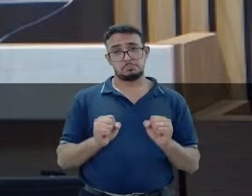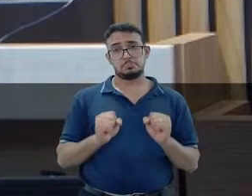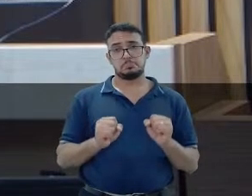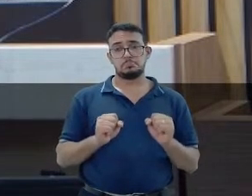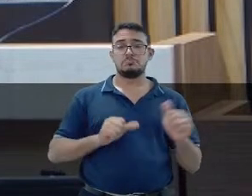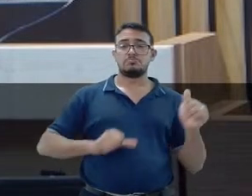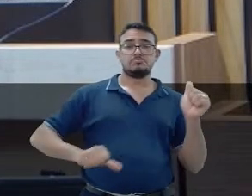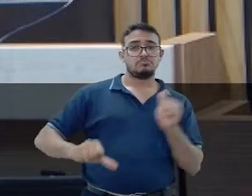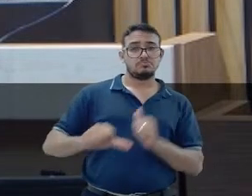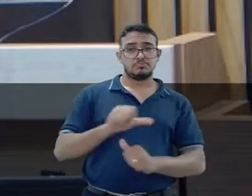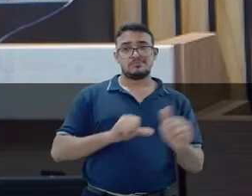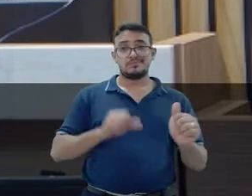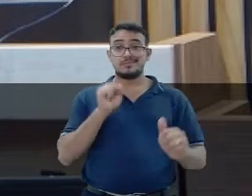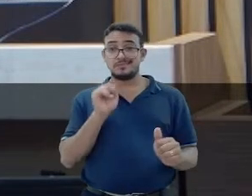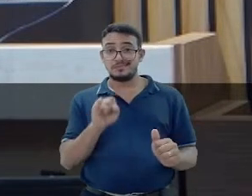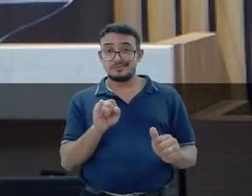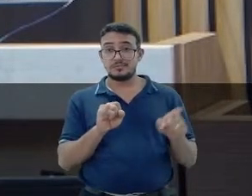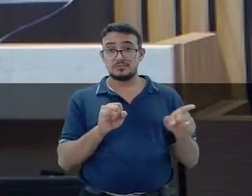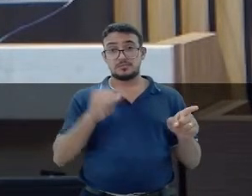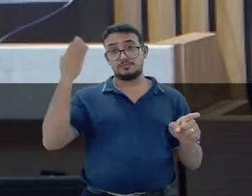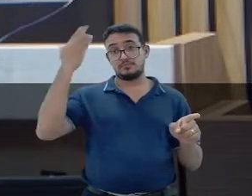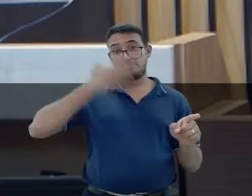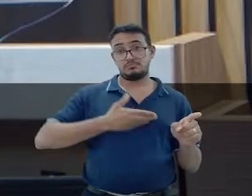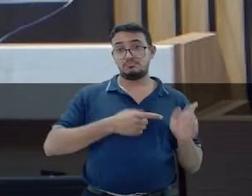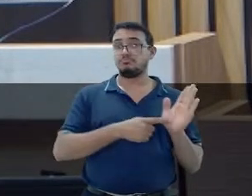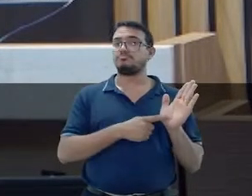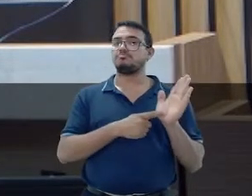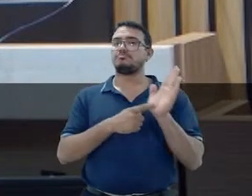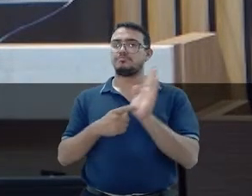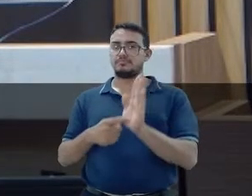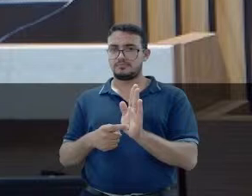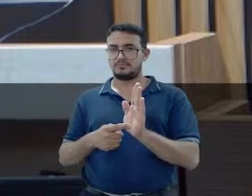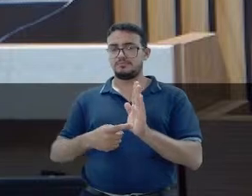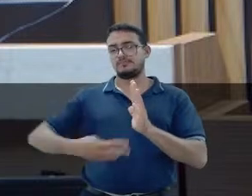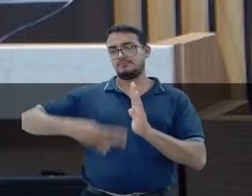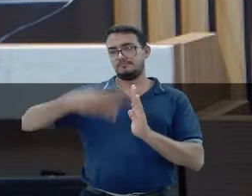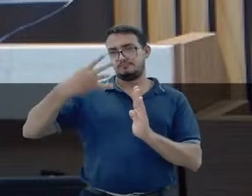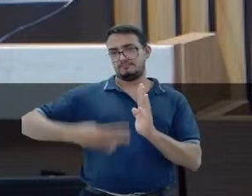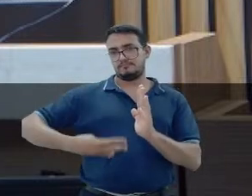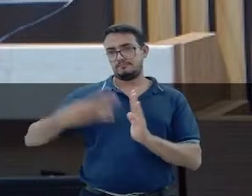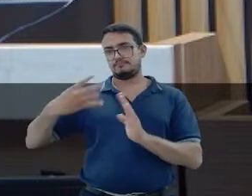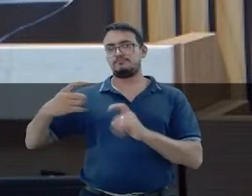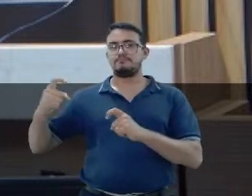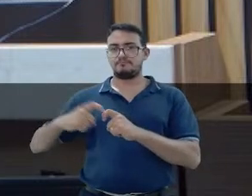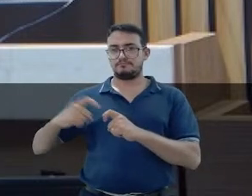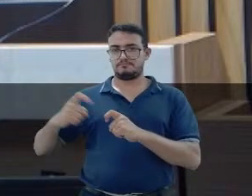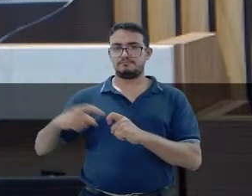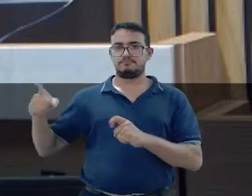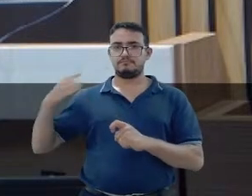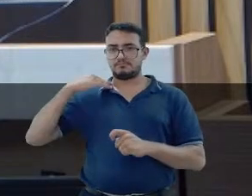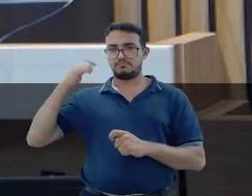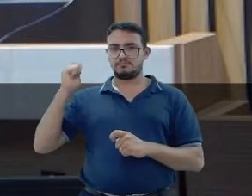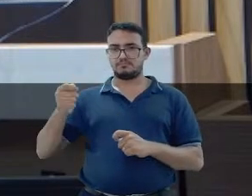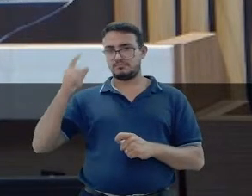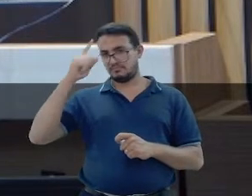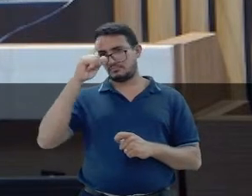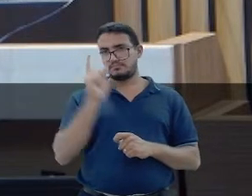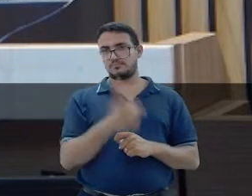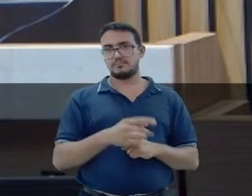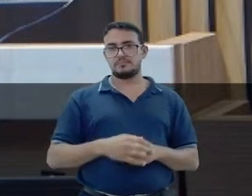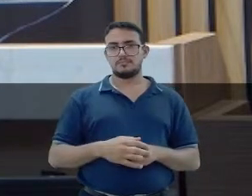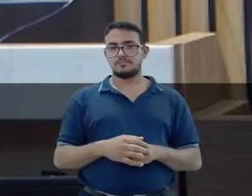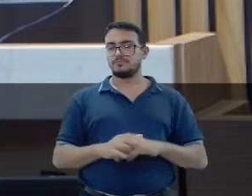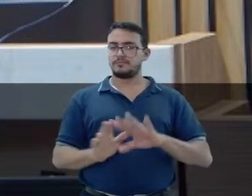em contrário, como, no caso, pela perícia médica do juízo não infirmado. Nessa linha, eu rejeito a